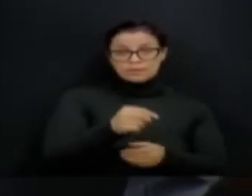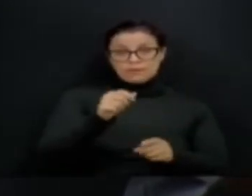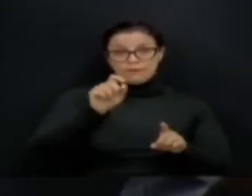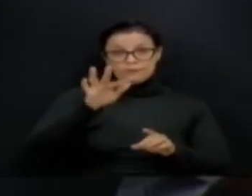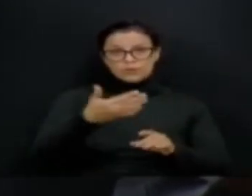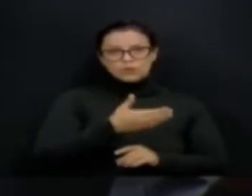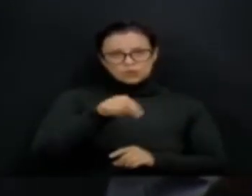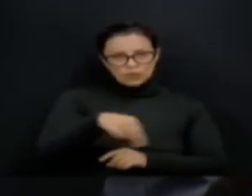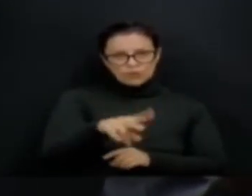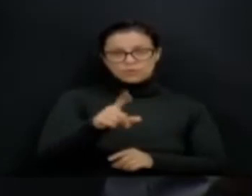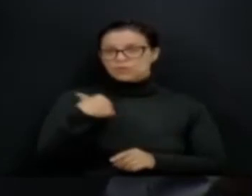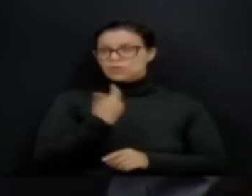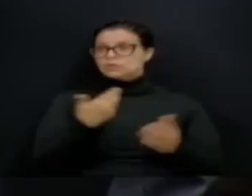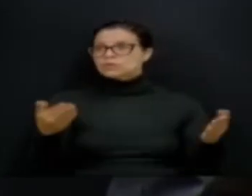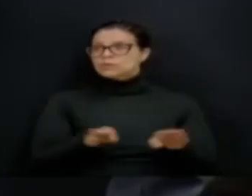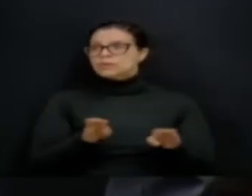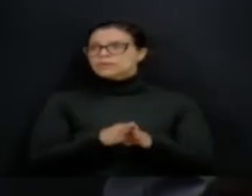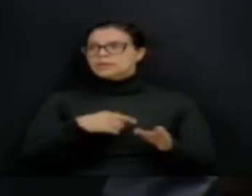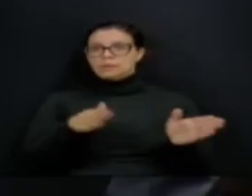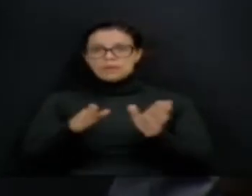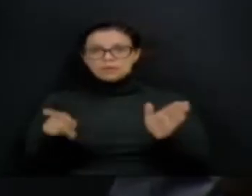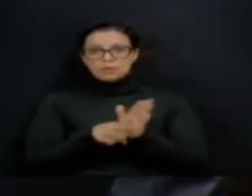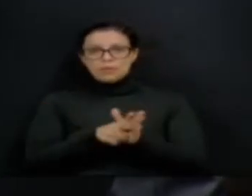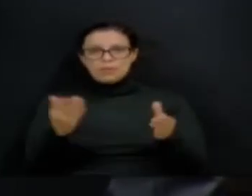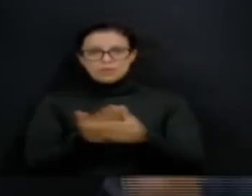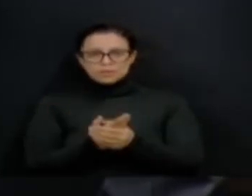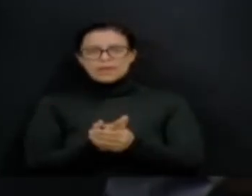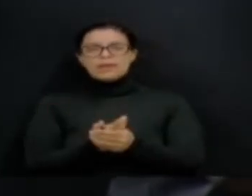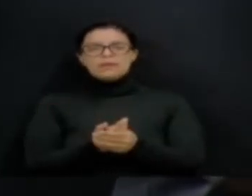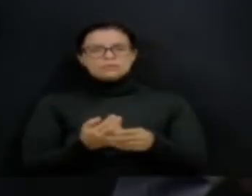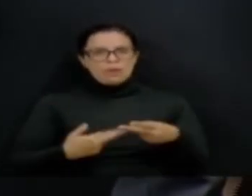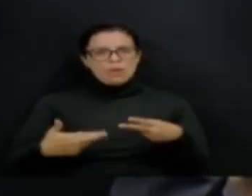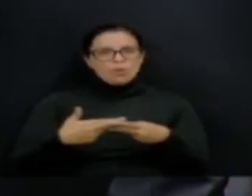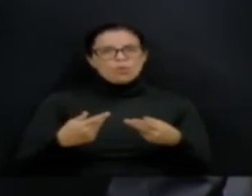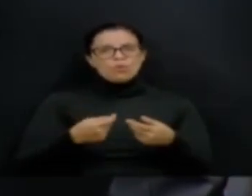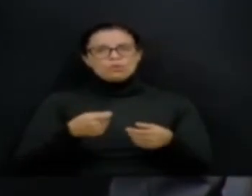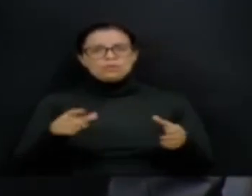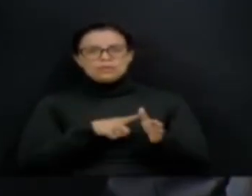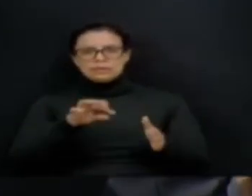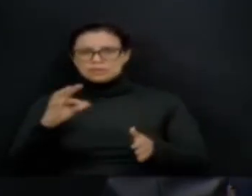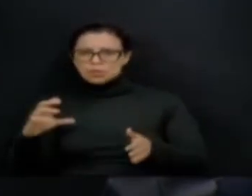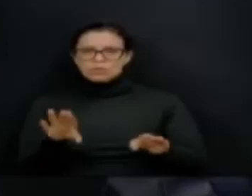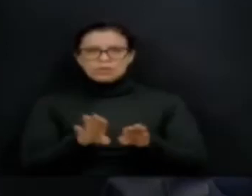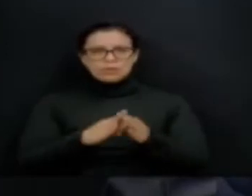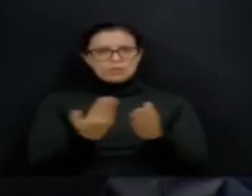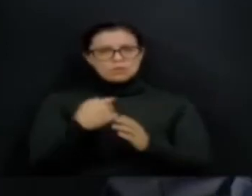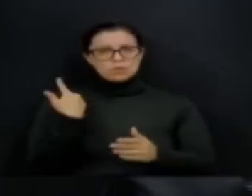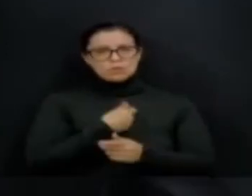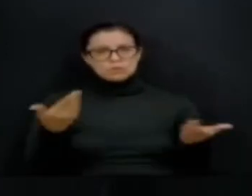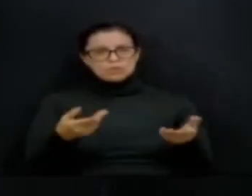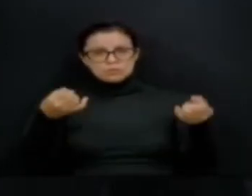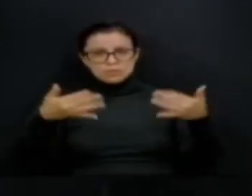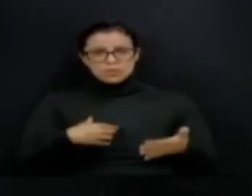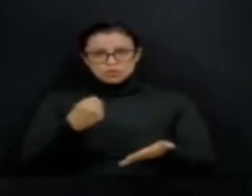ano, portanto, com prazo para recurso administrativo, eventual medida judicial, medida no TCU, eu acho que é certo dizer hoje